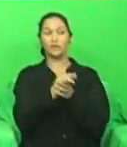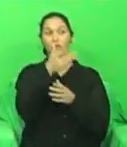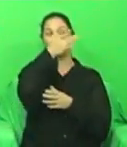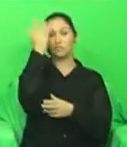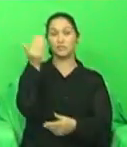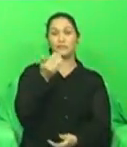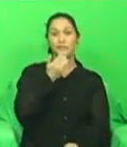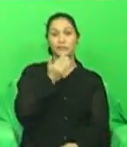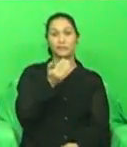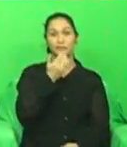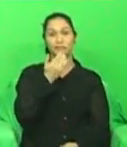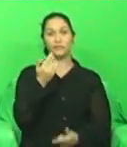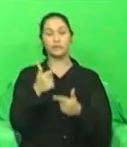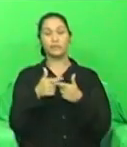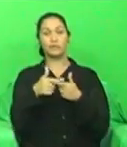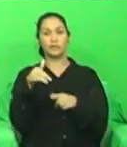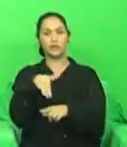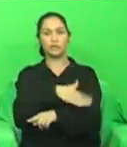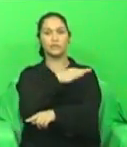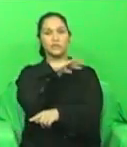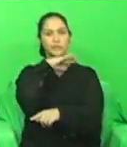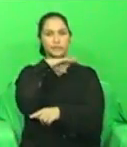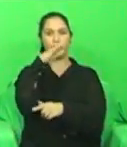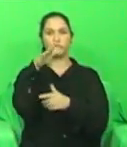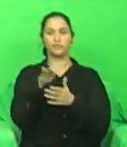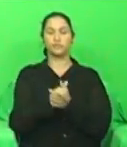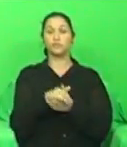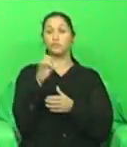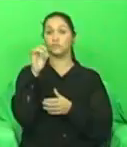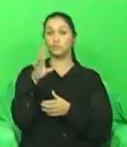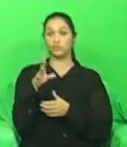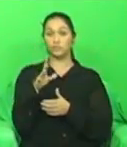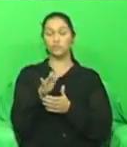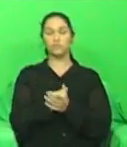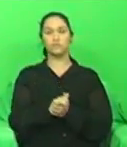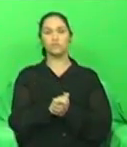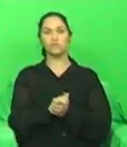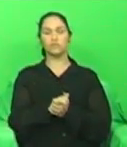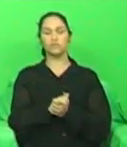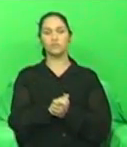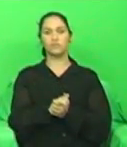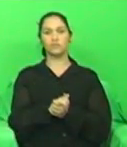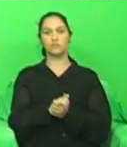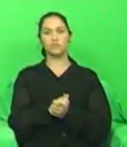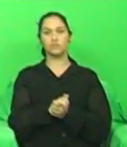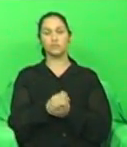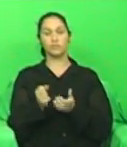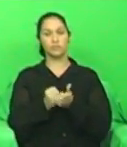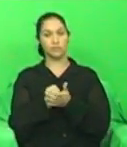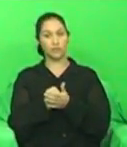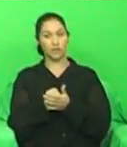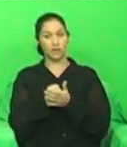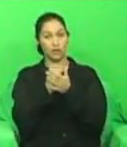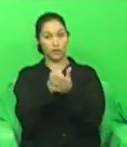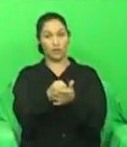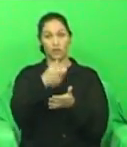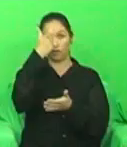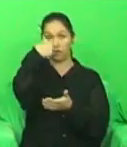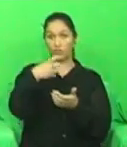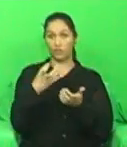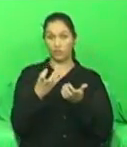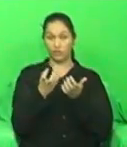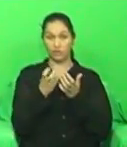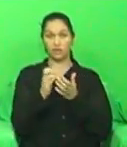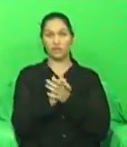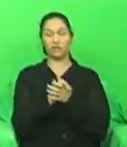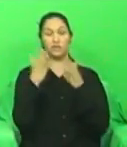intransitáveis brigadeiro só aproveitando a oportunidade é primeiro parabenizar o vereador daílton fez e que